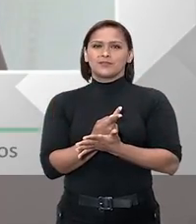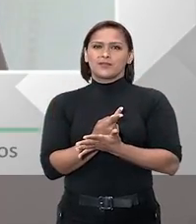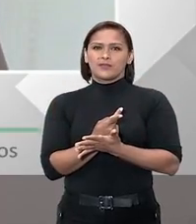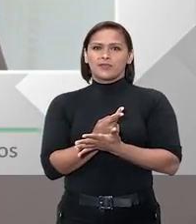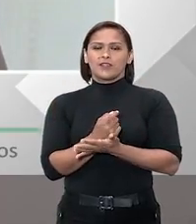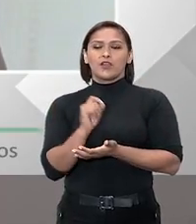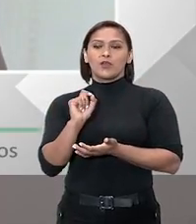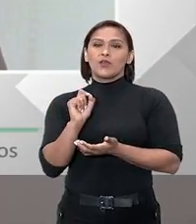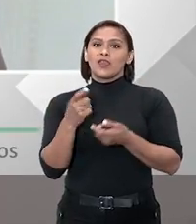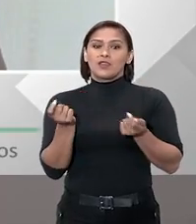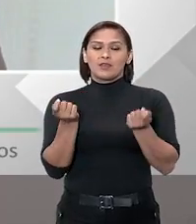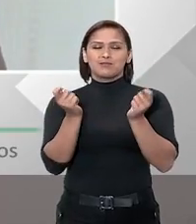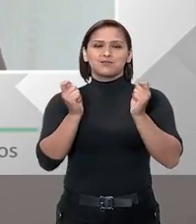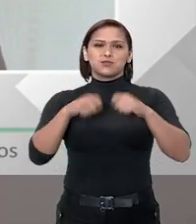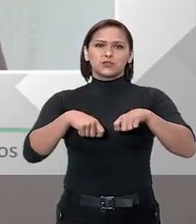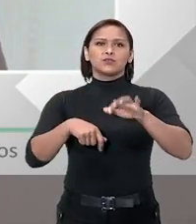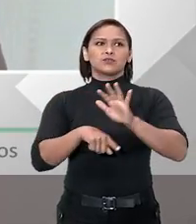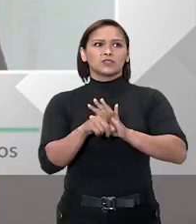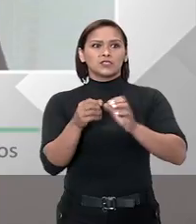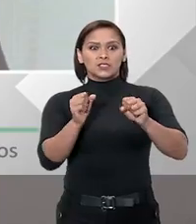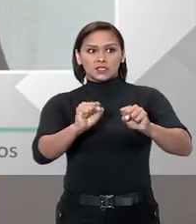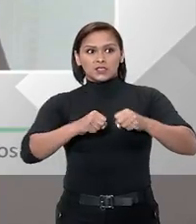que aí potencializa